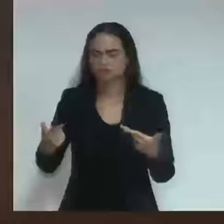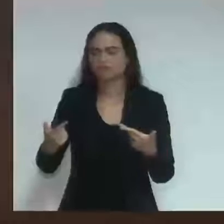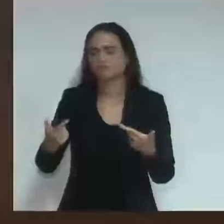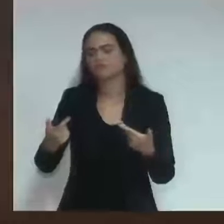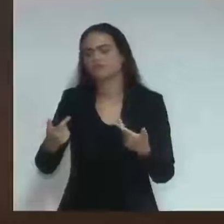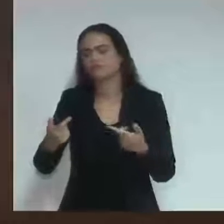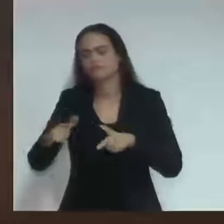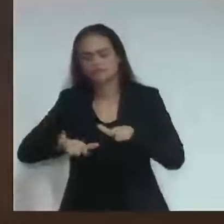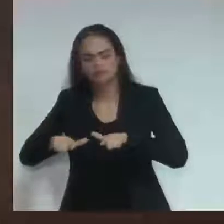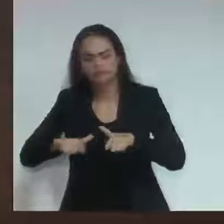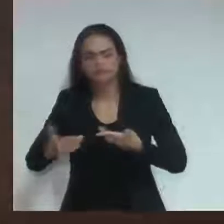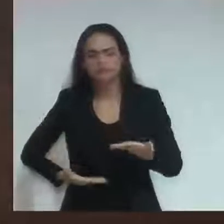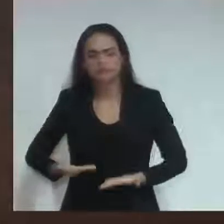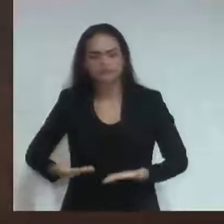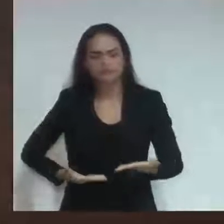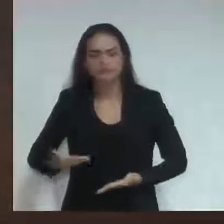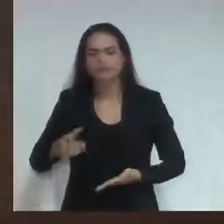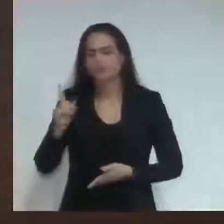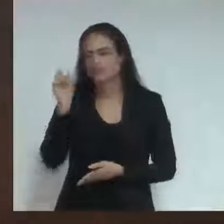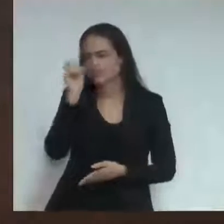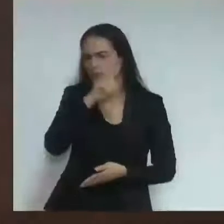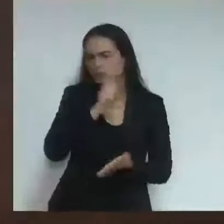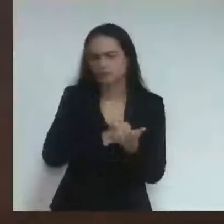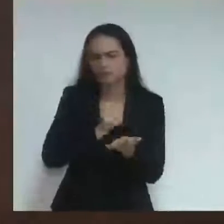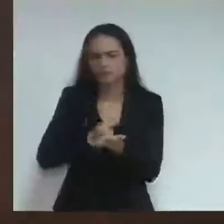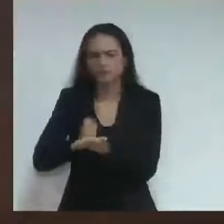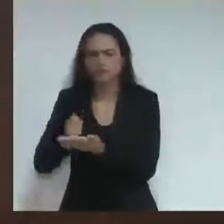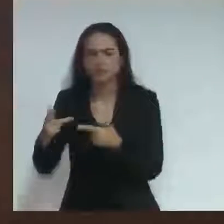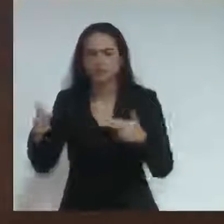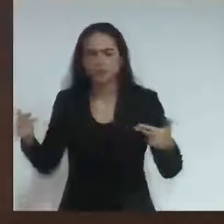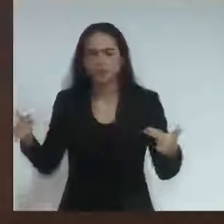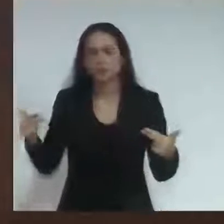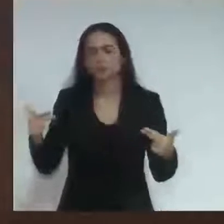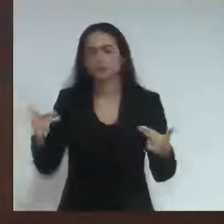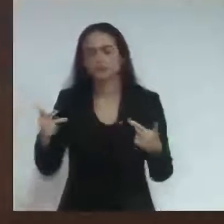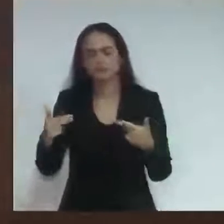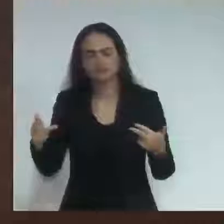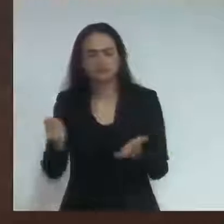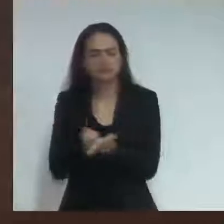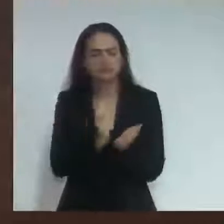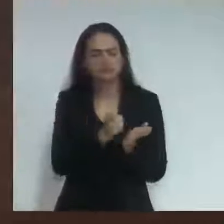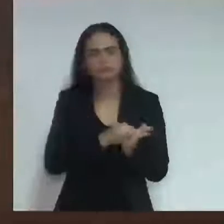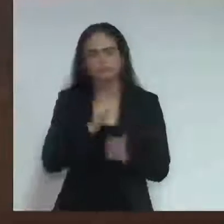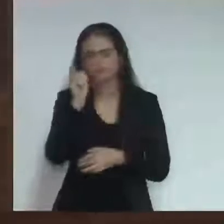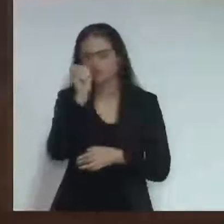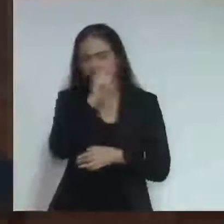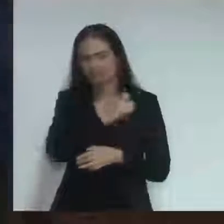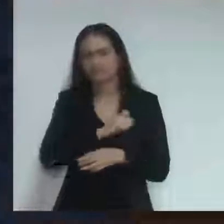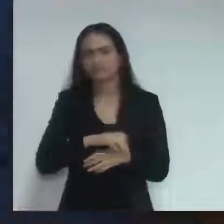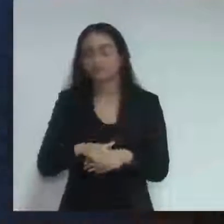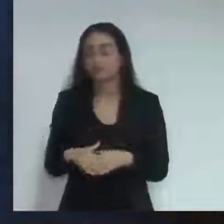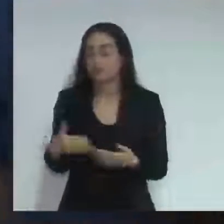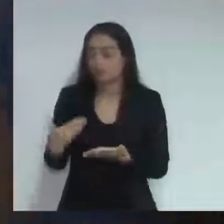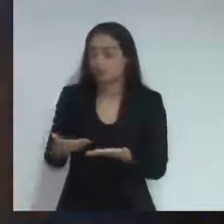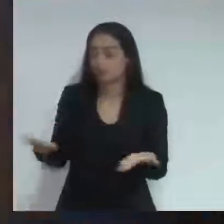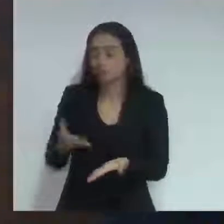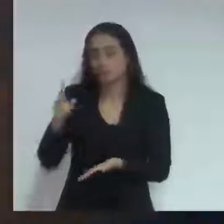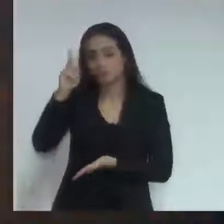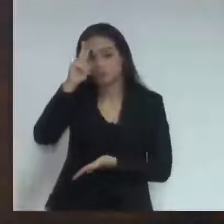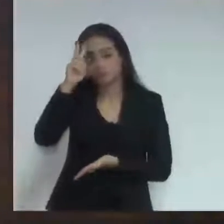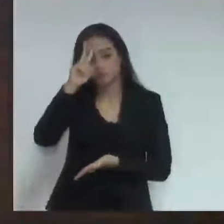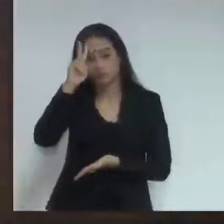e porcamente pagava os custos, entre os custos operacionais e os custos de mão de obra. E me lembro até hoje, o primeiro